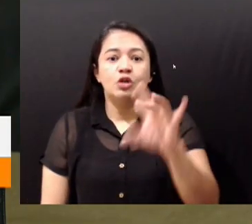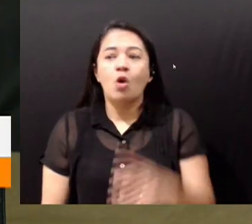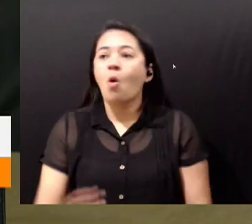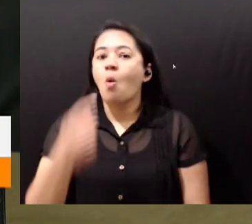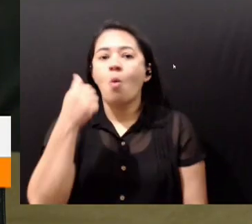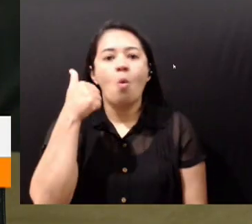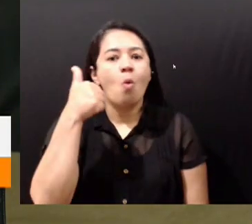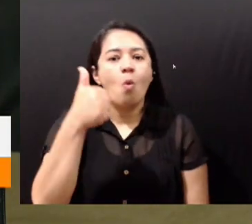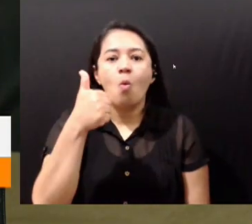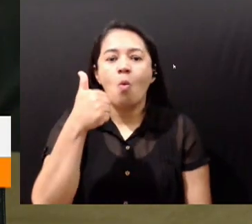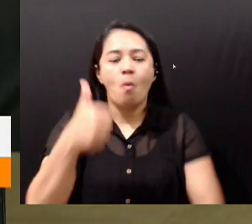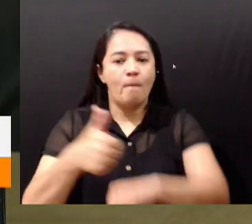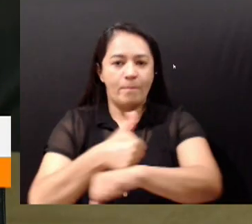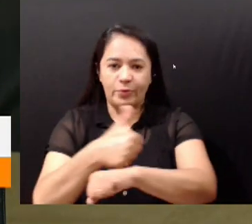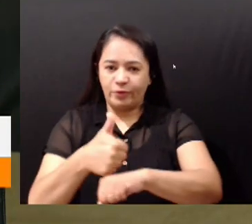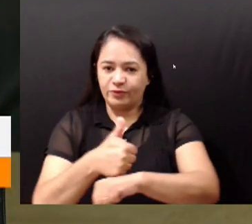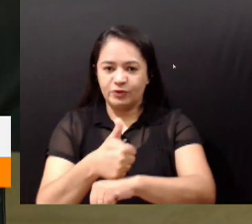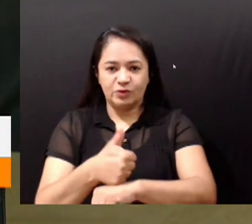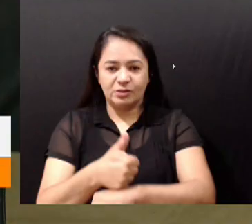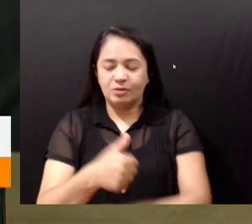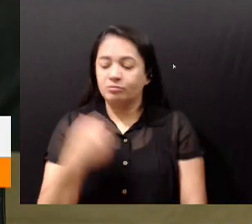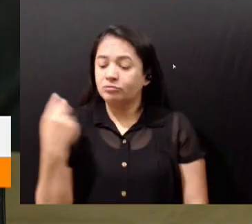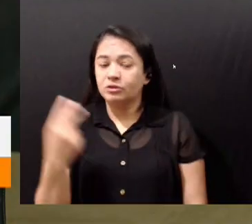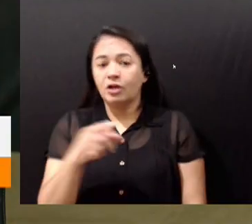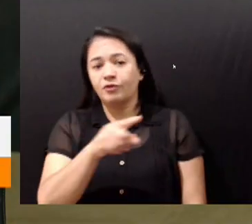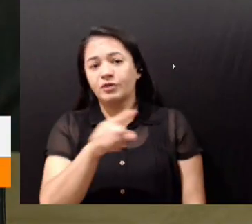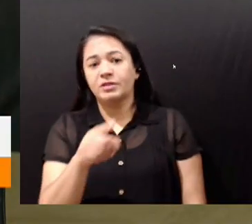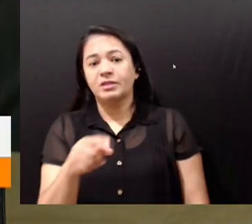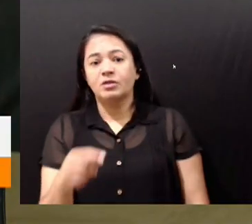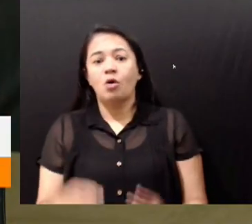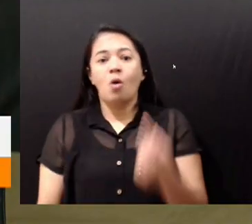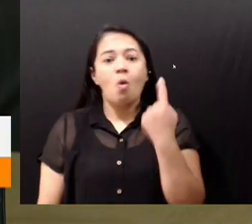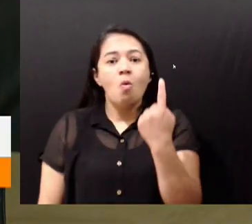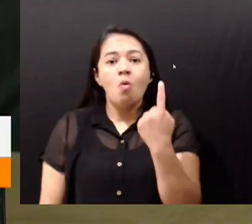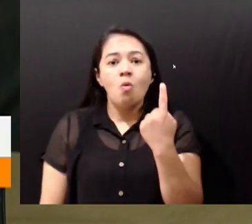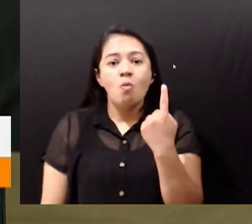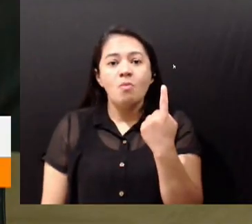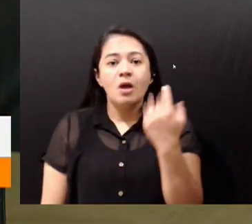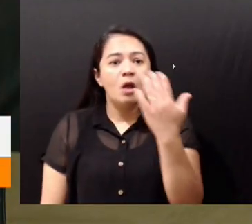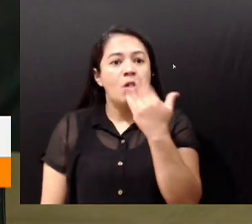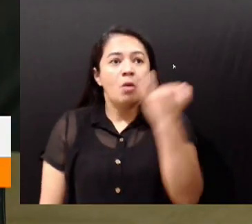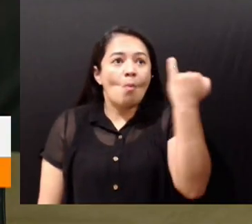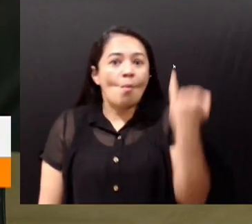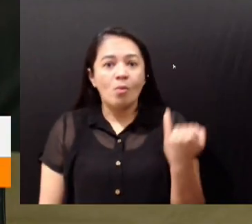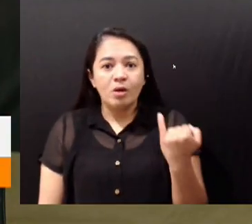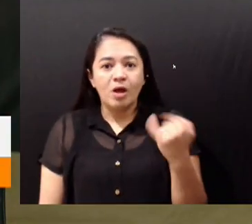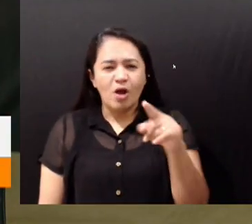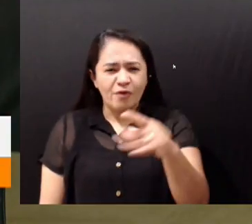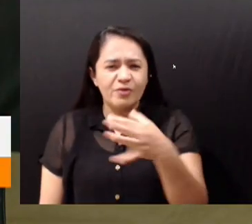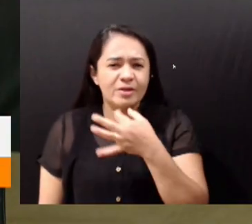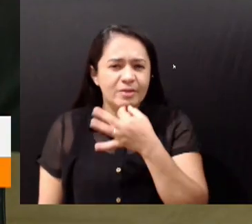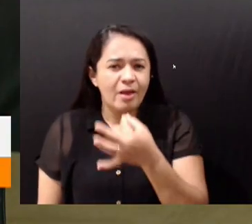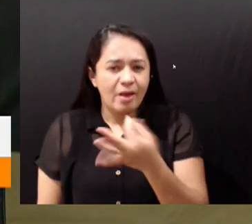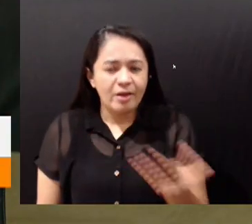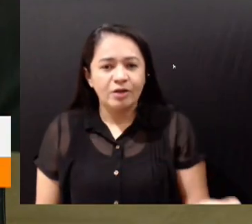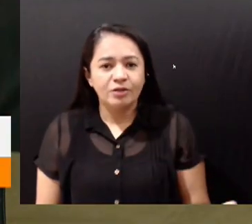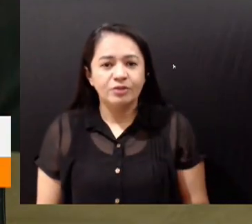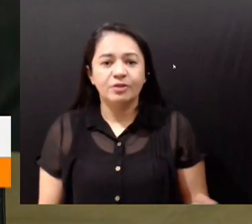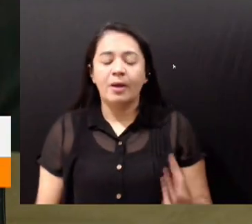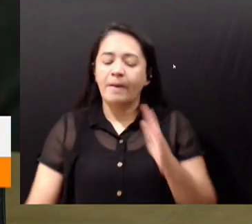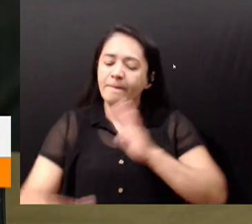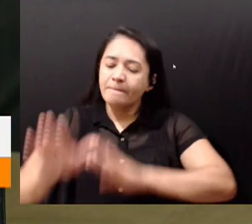profissional. E, de repente, você está apenas com uma dieta. Você acha, né? Então a gente precisa ter muito cuidado. Hoje